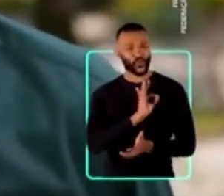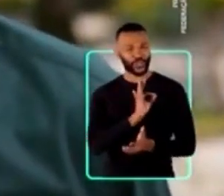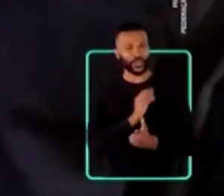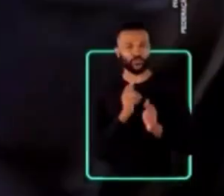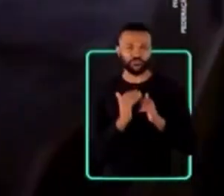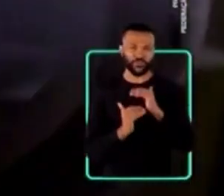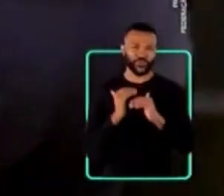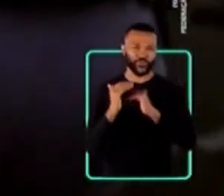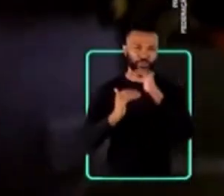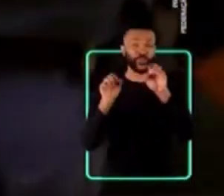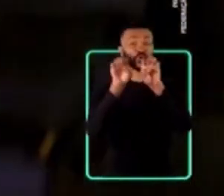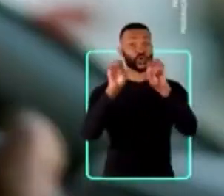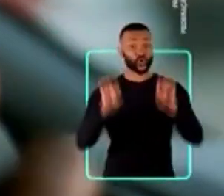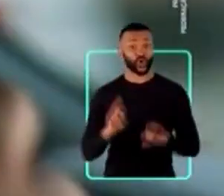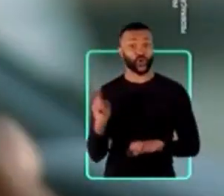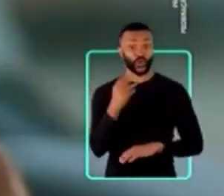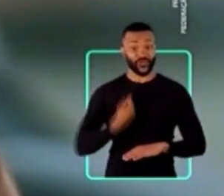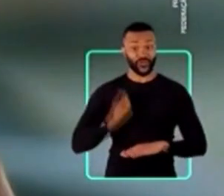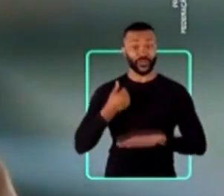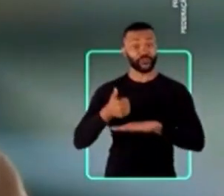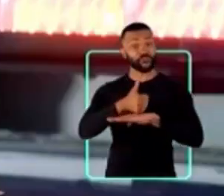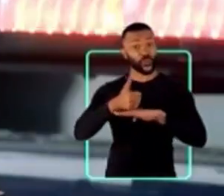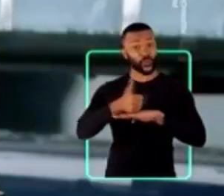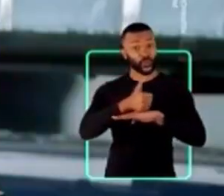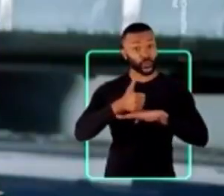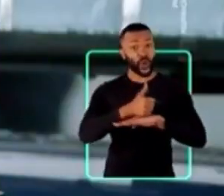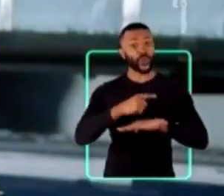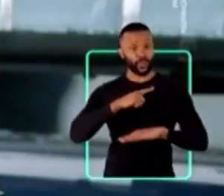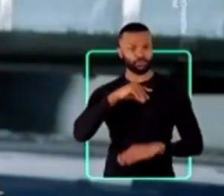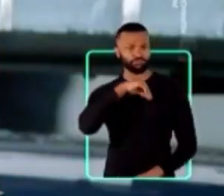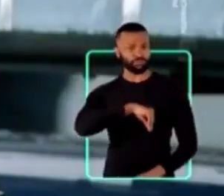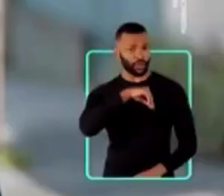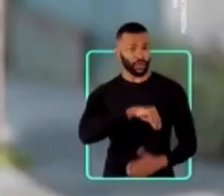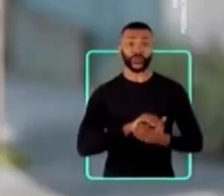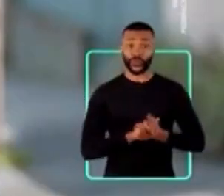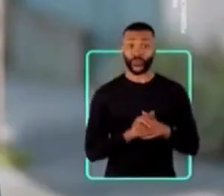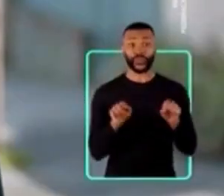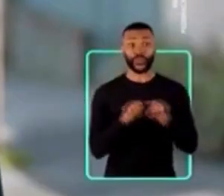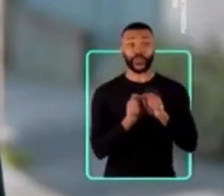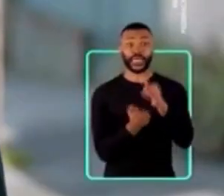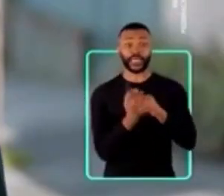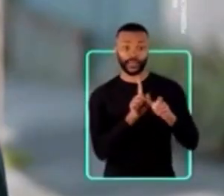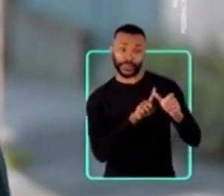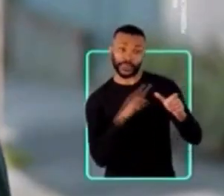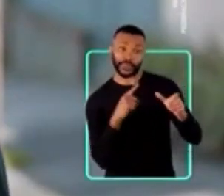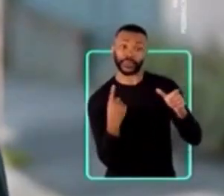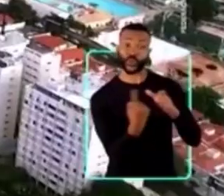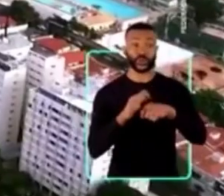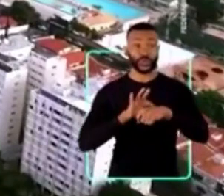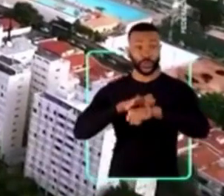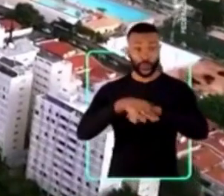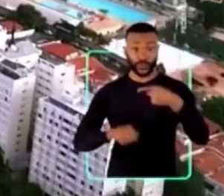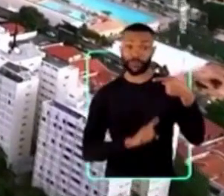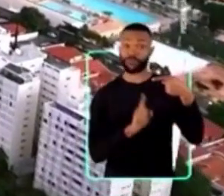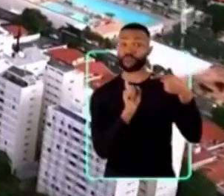das polícias, reestruturar e valorizar a carreira, estabelecendo o piso salarial. Também vou criar os círculos de segurança.